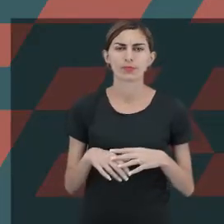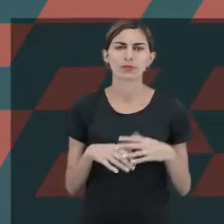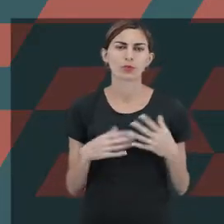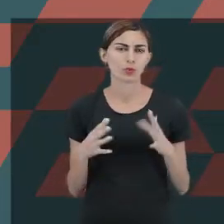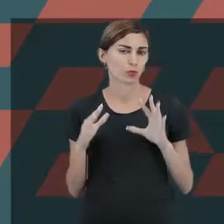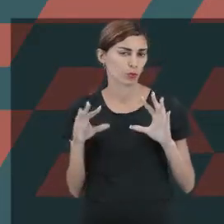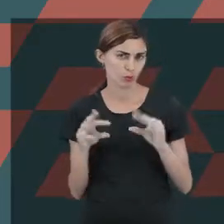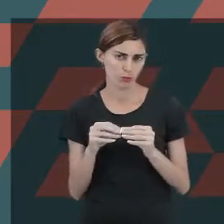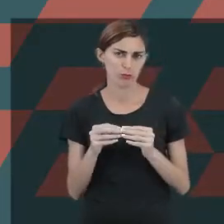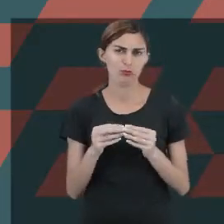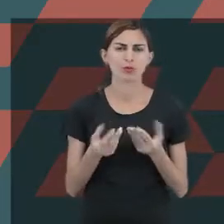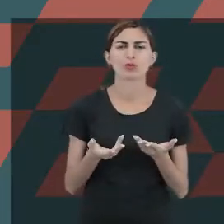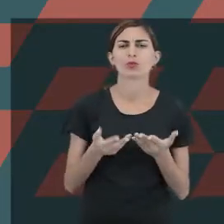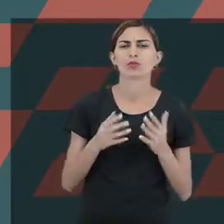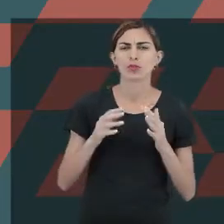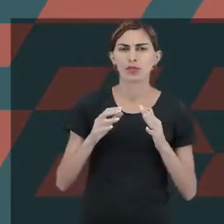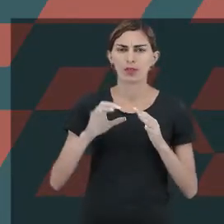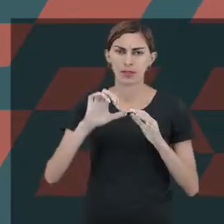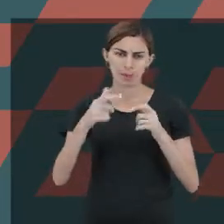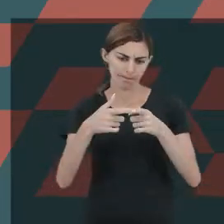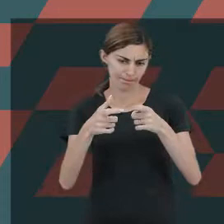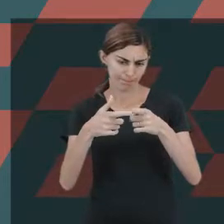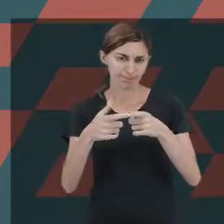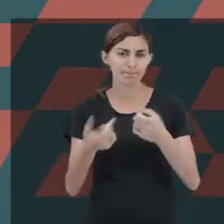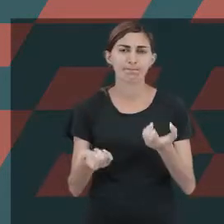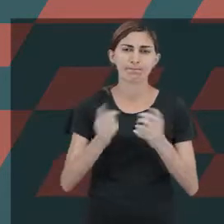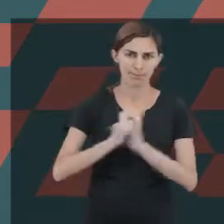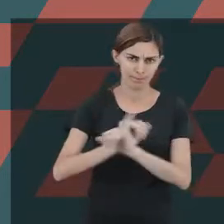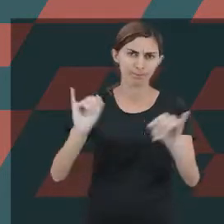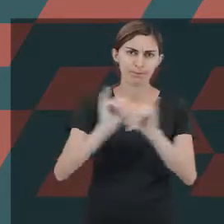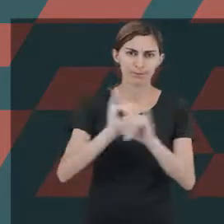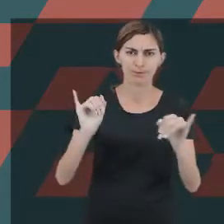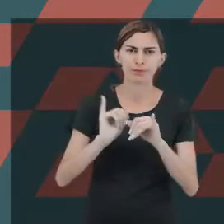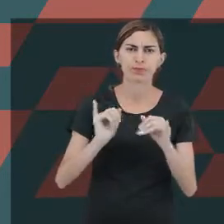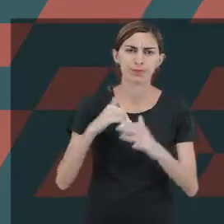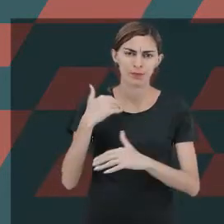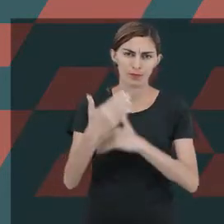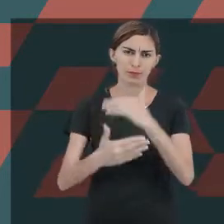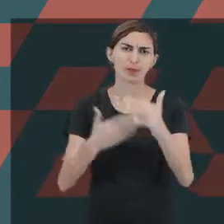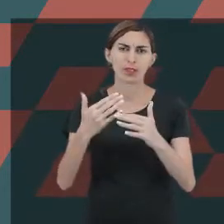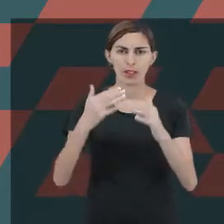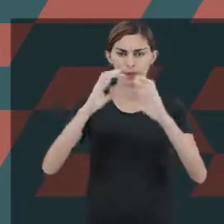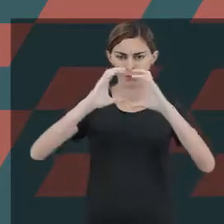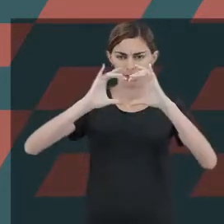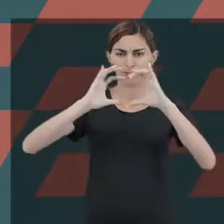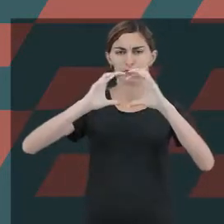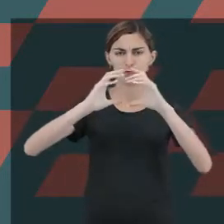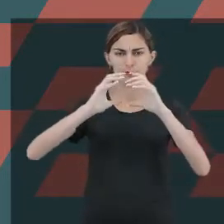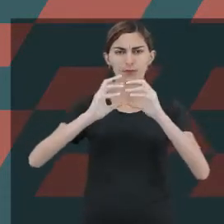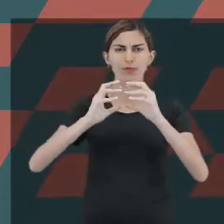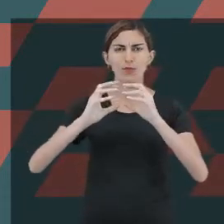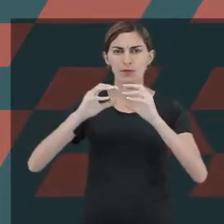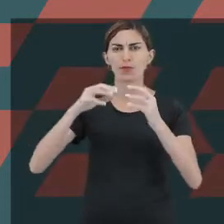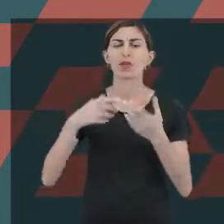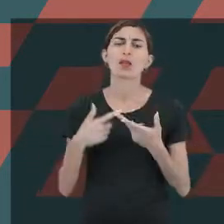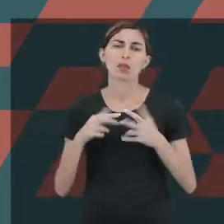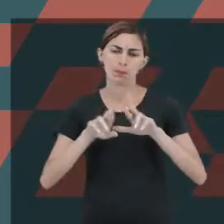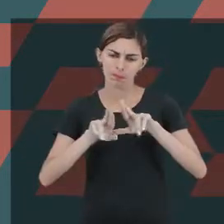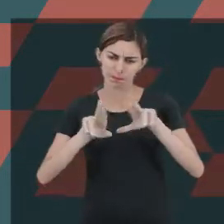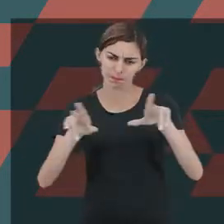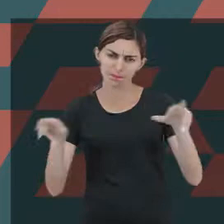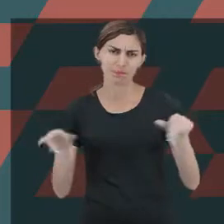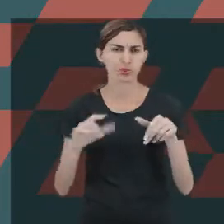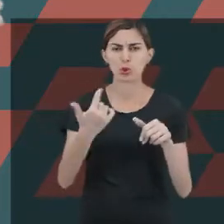Do ponto de vista clínico, essa malformação vai levar a um comprometimento da função do cérebro. E aí, o comprometimento é variado. Então, não